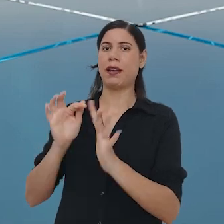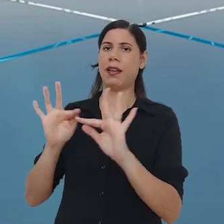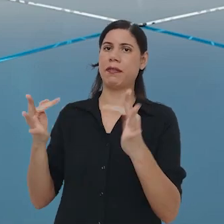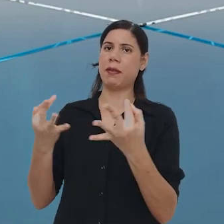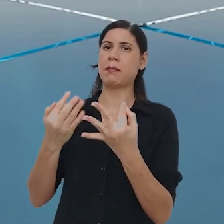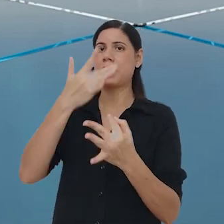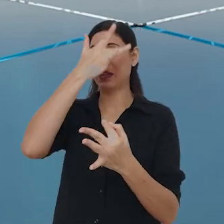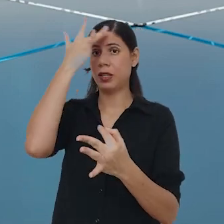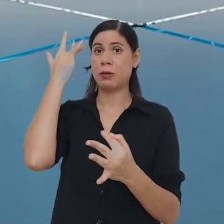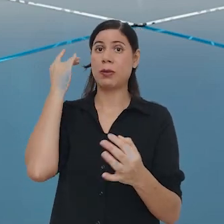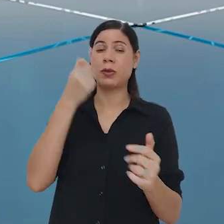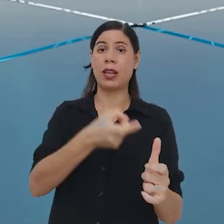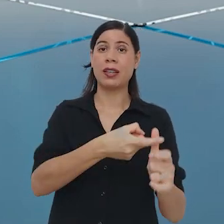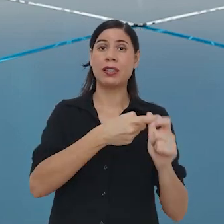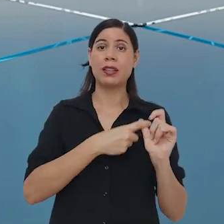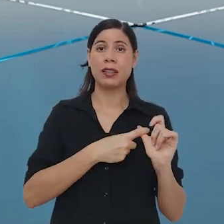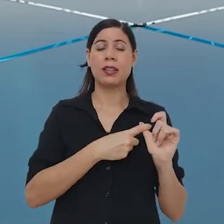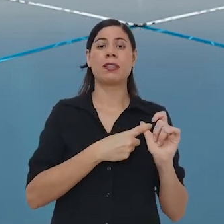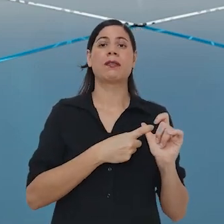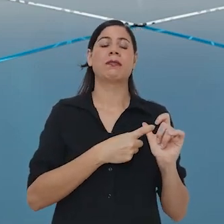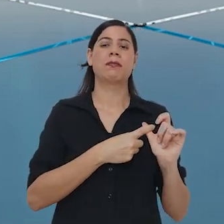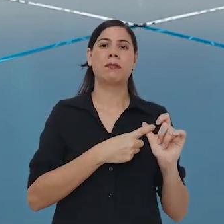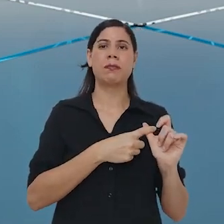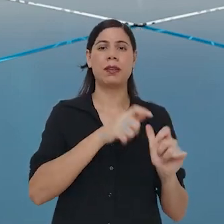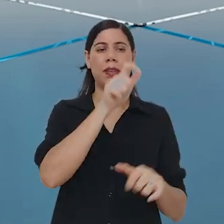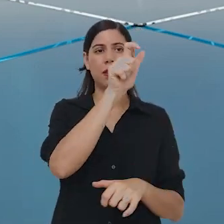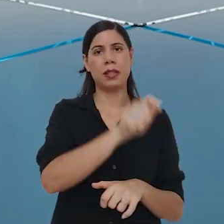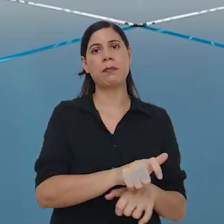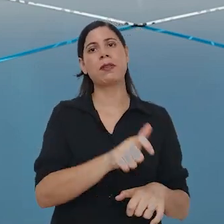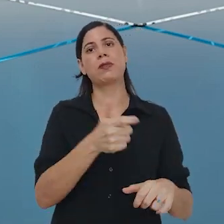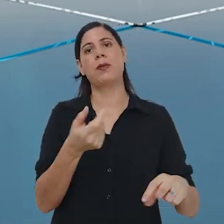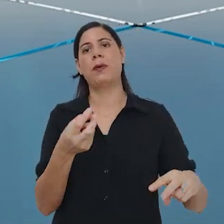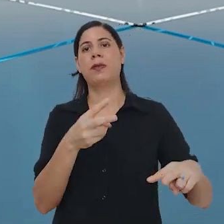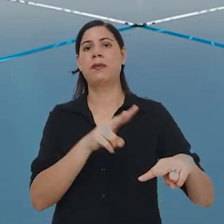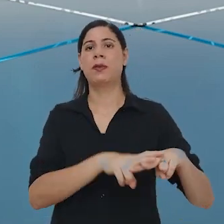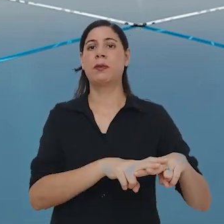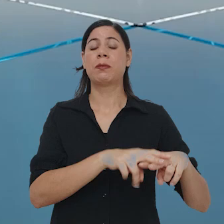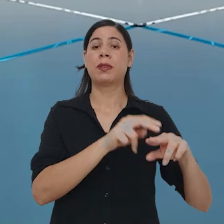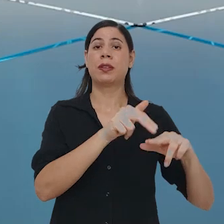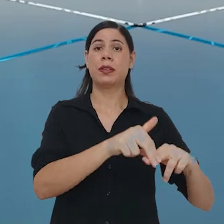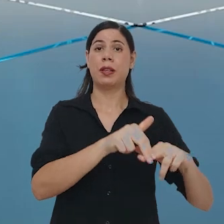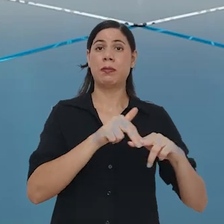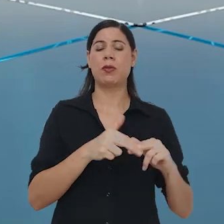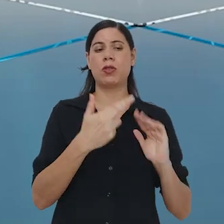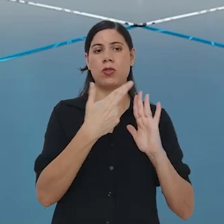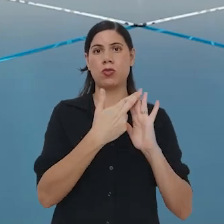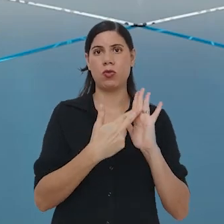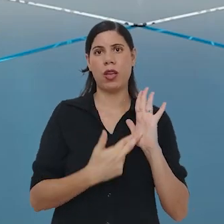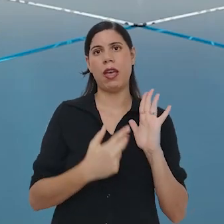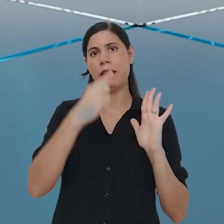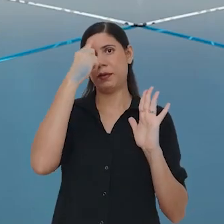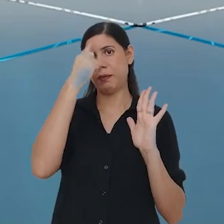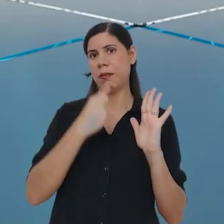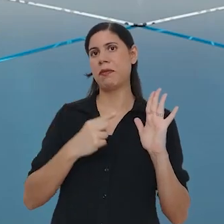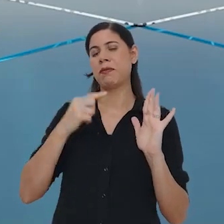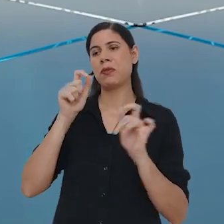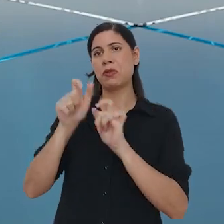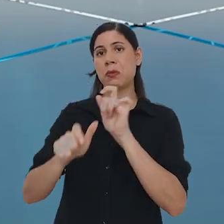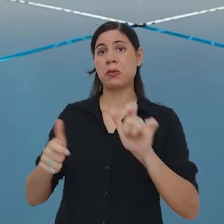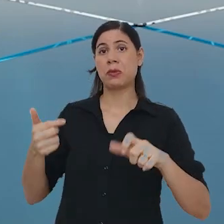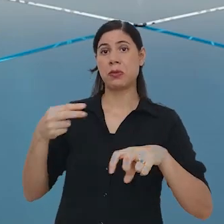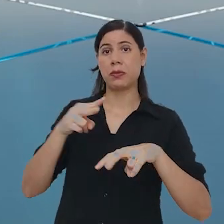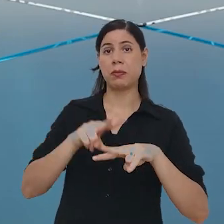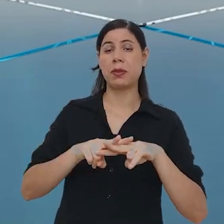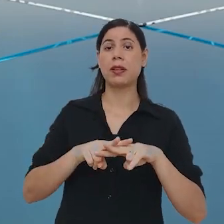aos familiares que dependem economicamente do segurado recolhido à prisão. E por conta das regras e do perfil de quem é